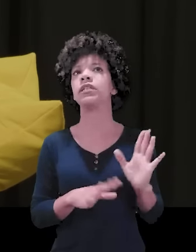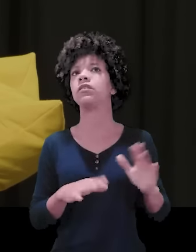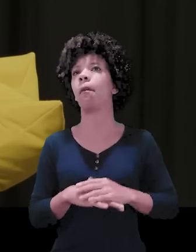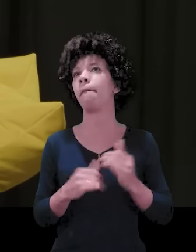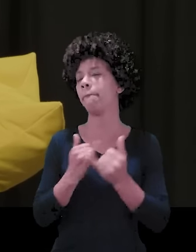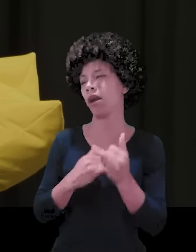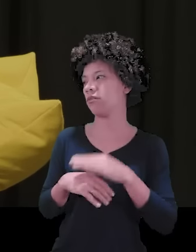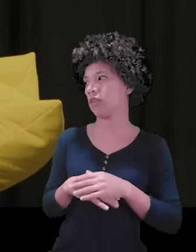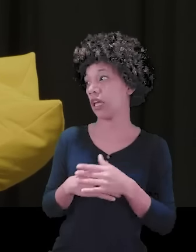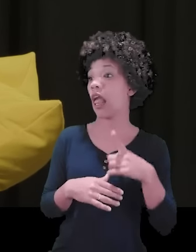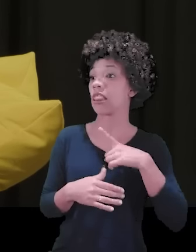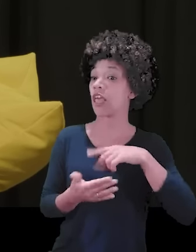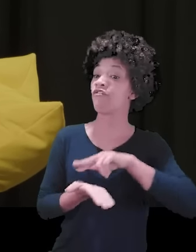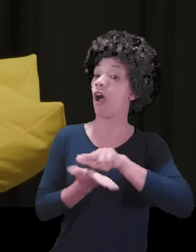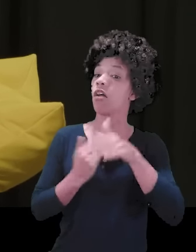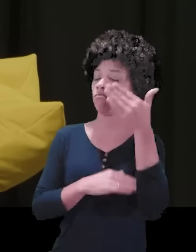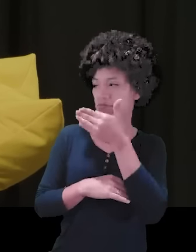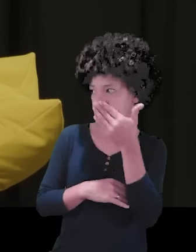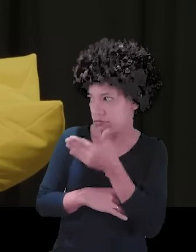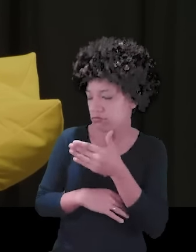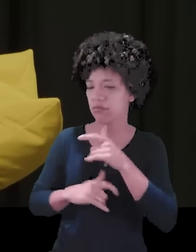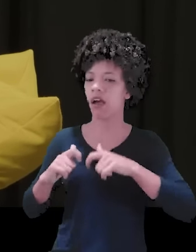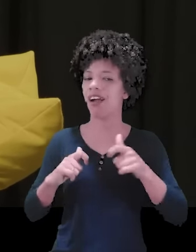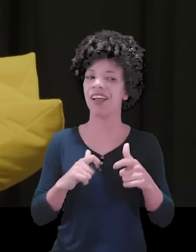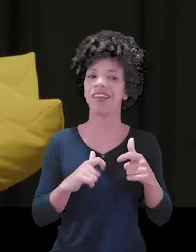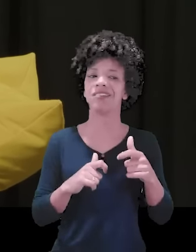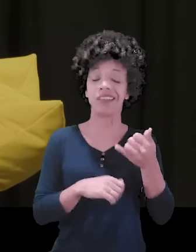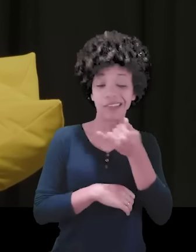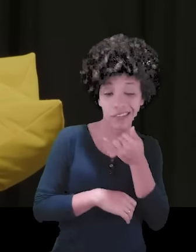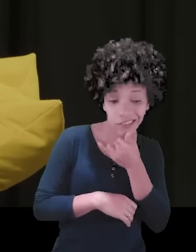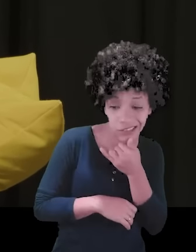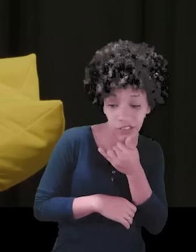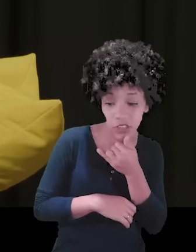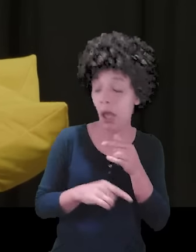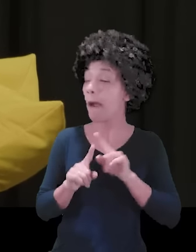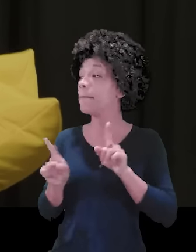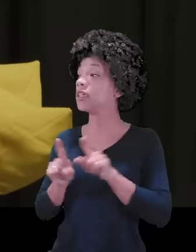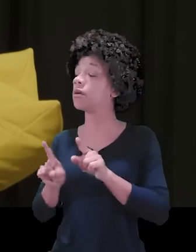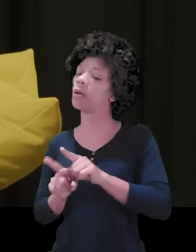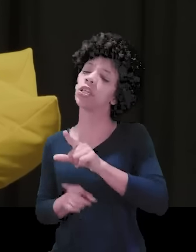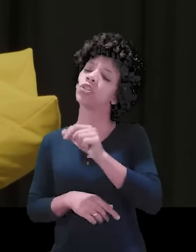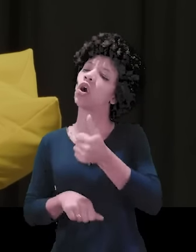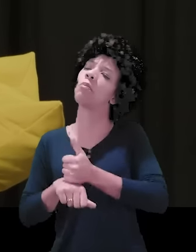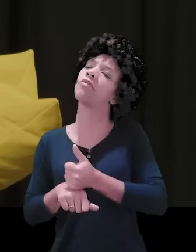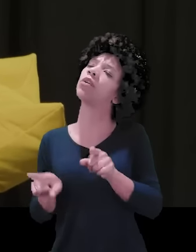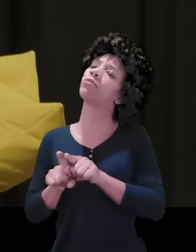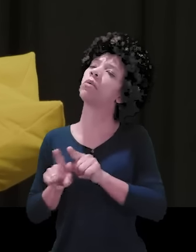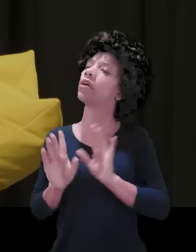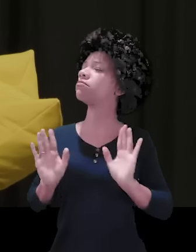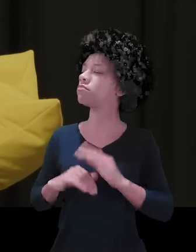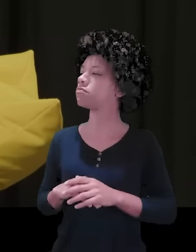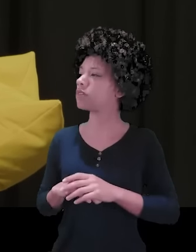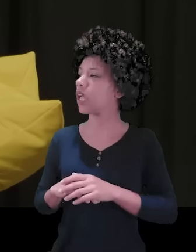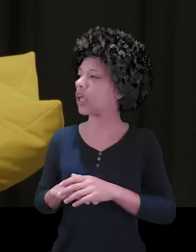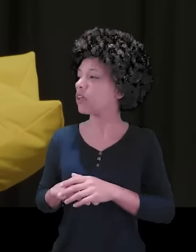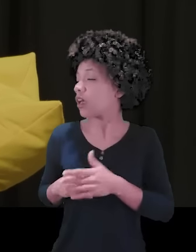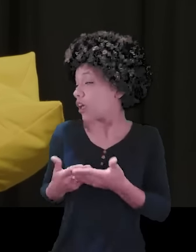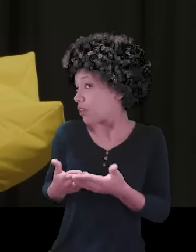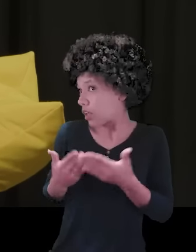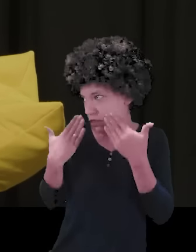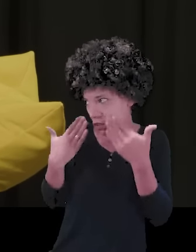muito assim parece assim que obviamente tem muita prostituta que está ali não feliz fazendo aquilo mas tem muita que escolhe com uma profissão também tem isso mesmo